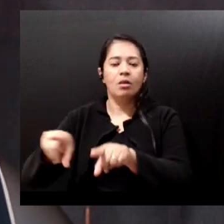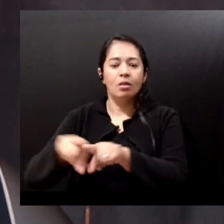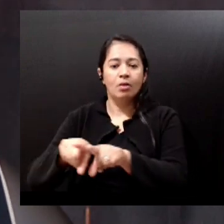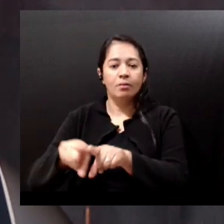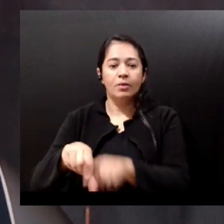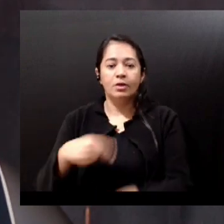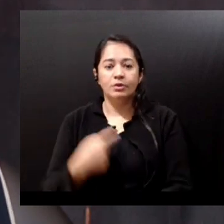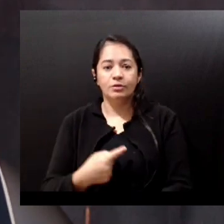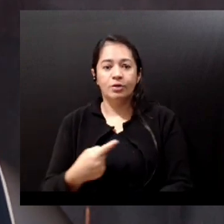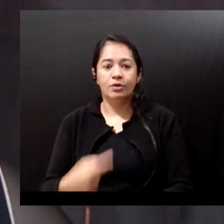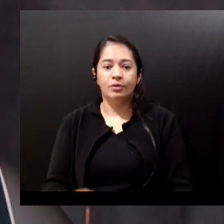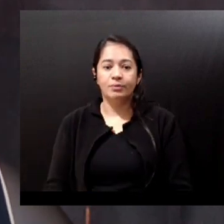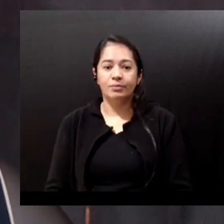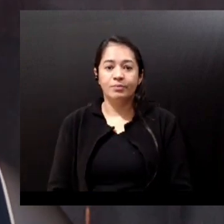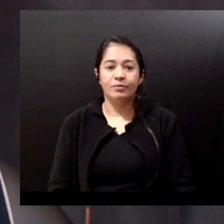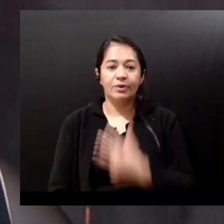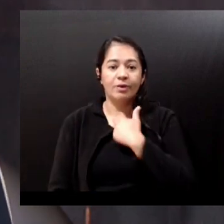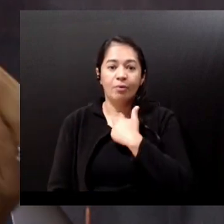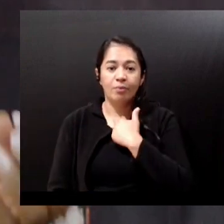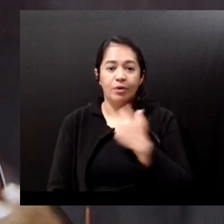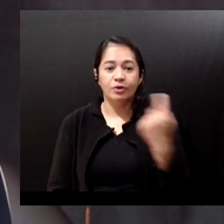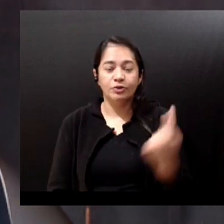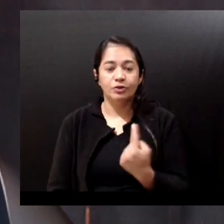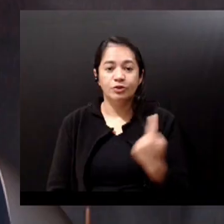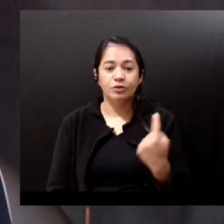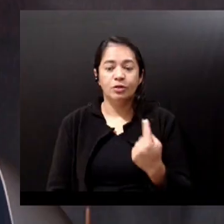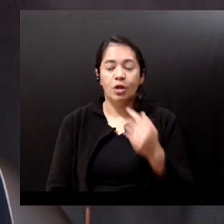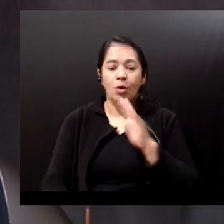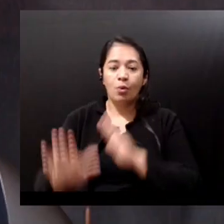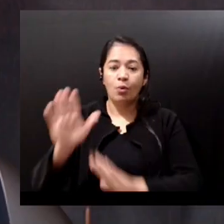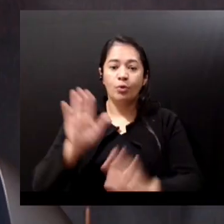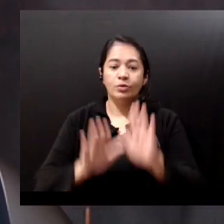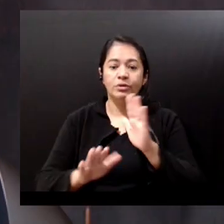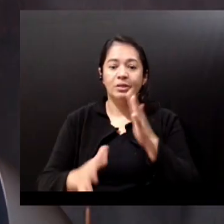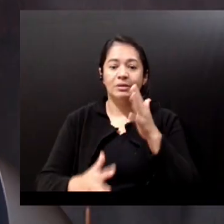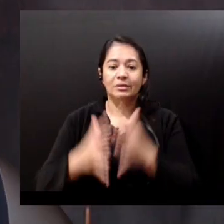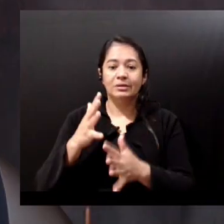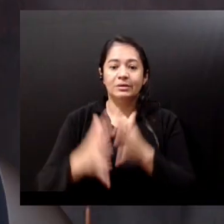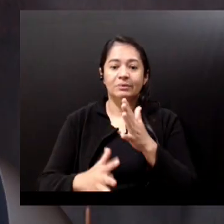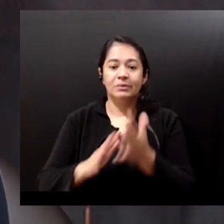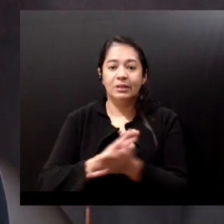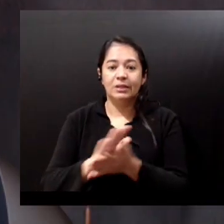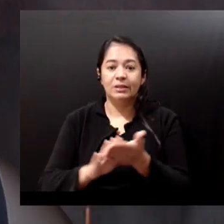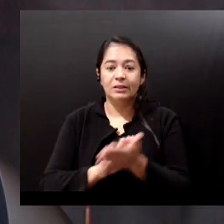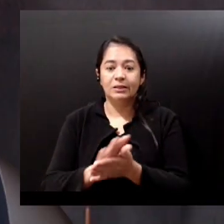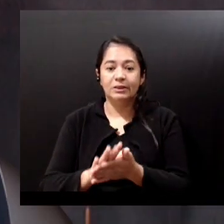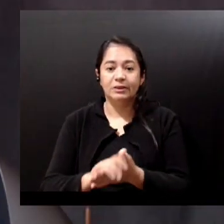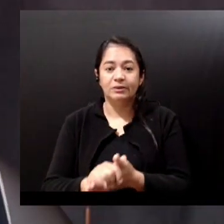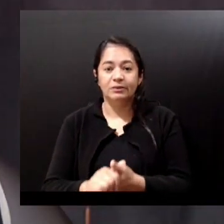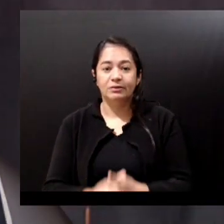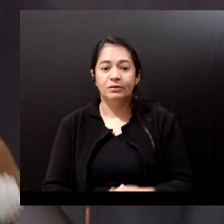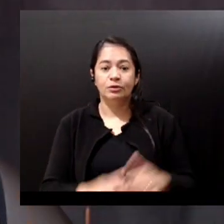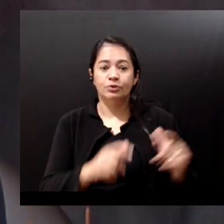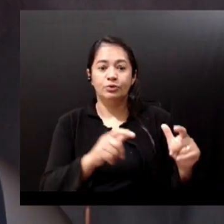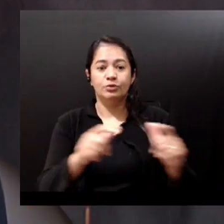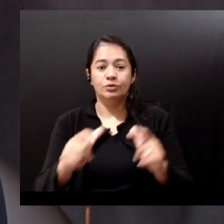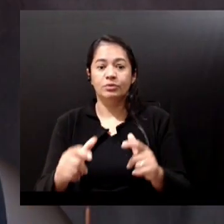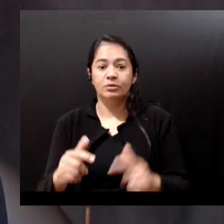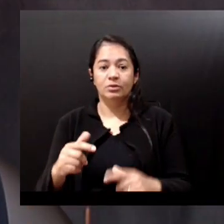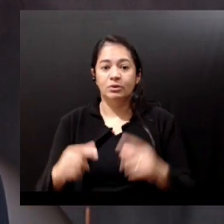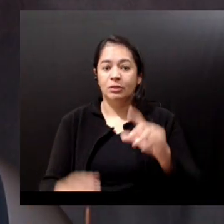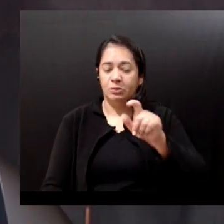nenhum ponto. Então, tomar muito cuidado, né, para não atrapalhar o colega no ambiente de trabalho, não usar um volume muito alto, pensar aí,